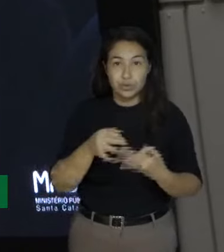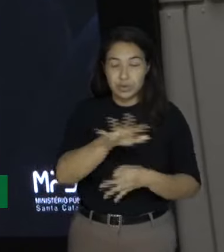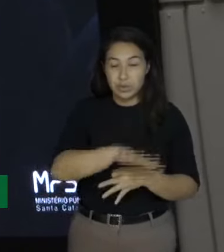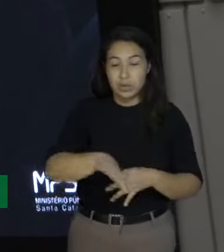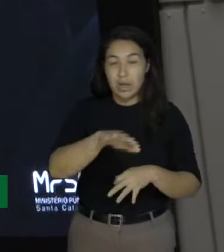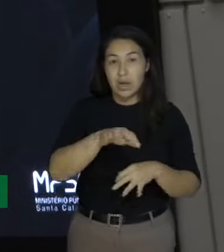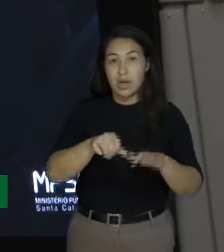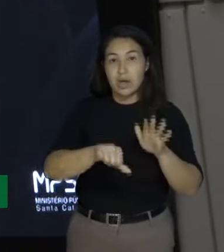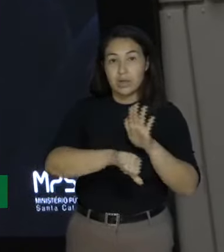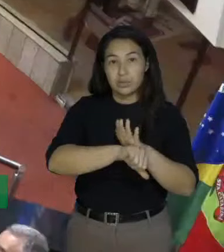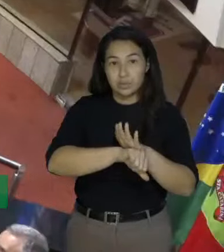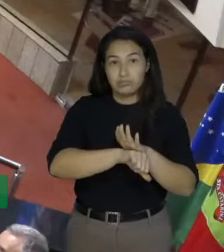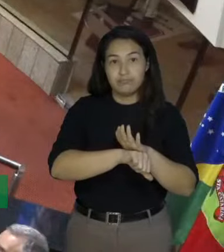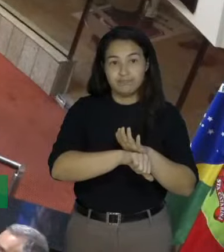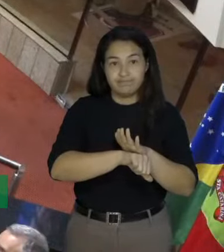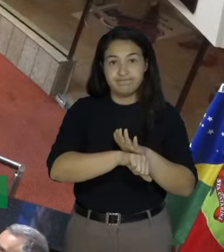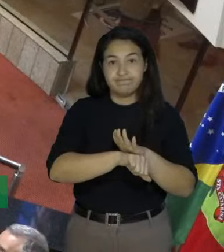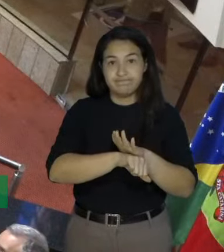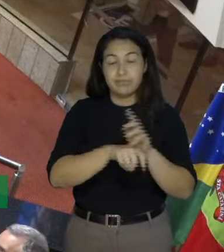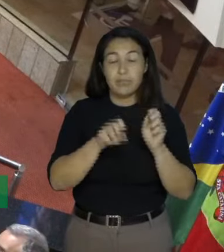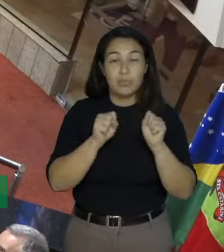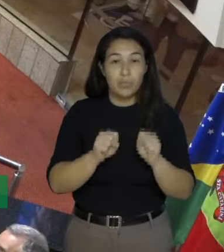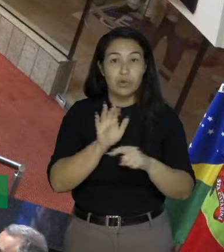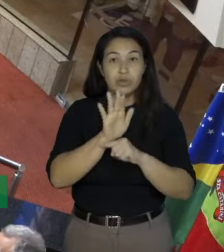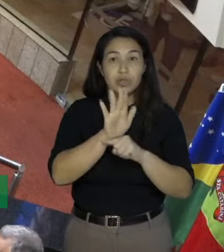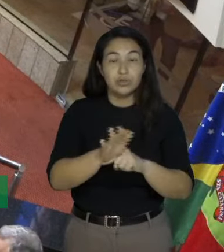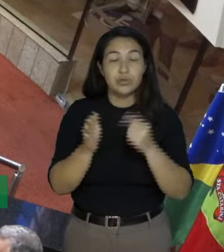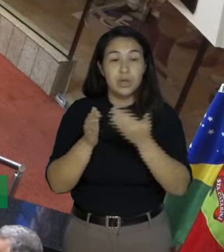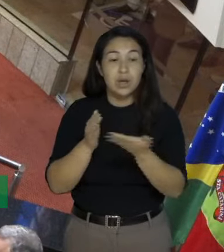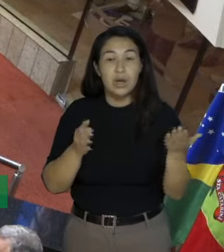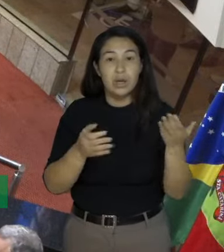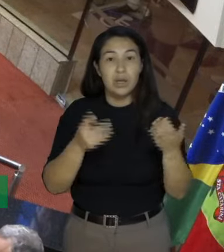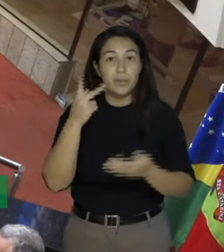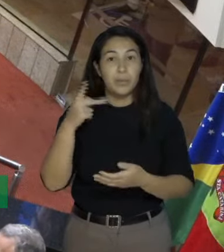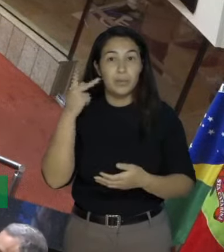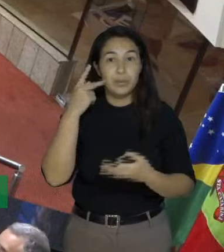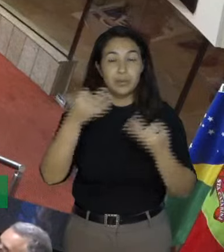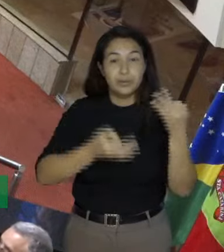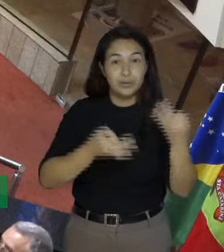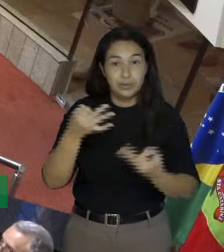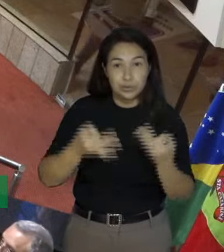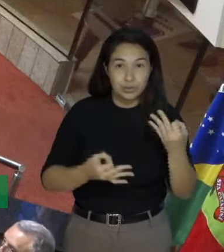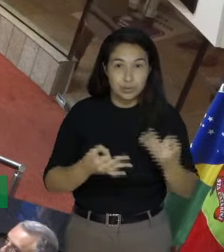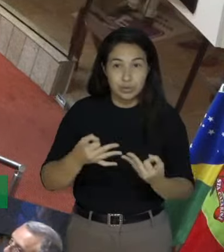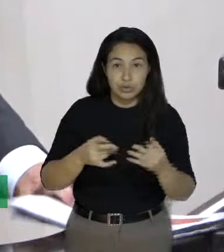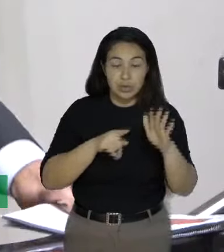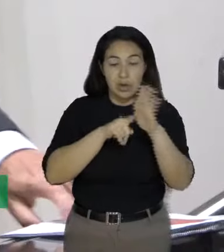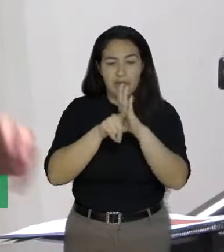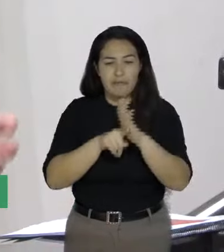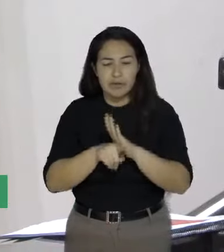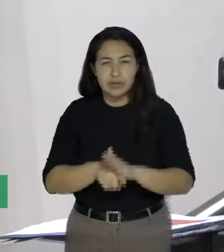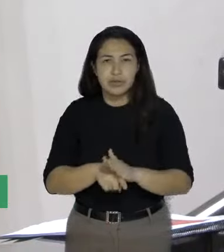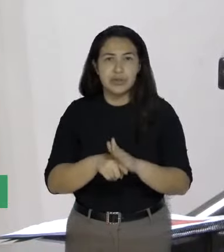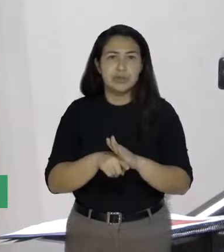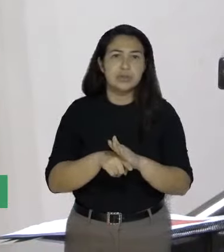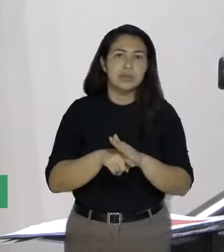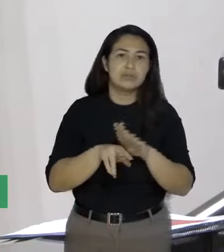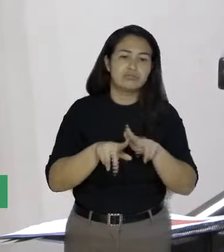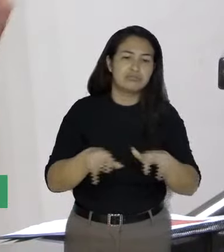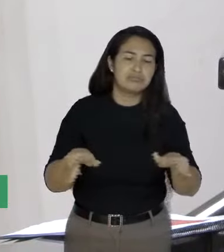uma série de sistemas para auxiliar os promotores de Justiça nas suas investigações na sua atuação